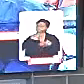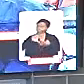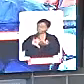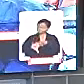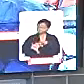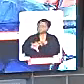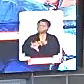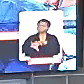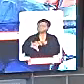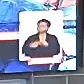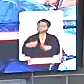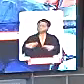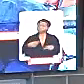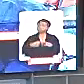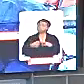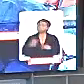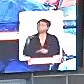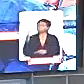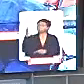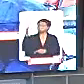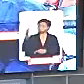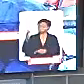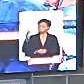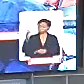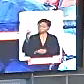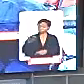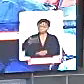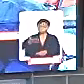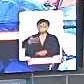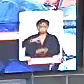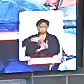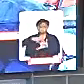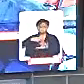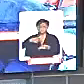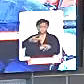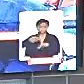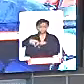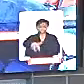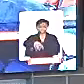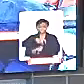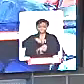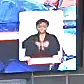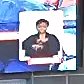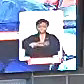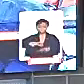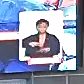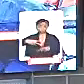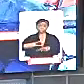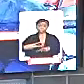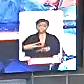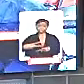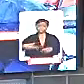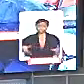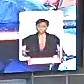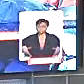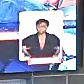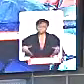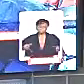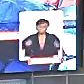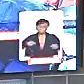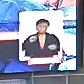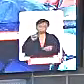amanhã quem vai estar no meu lugar sentado numa cadeira de roda é qualquer um de vocês Será que